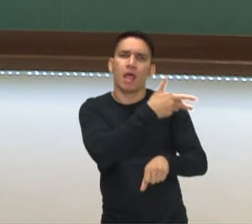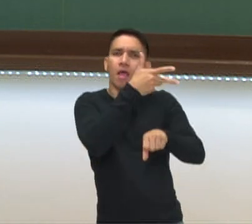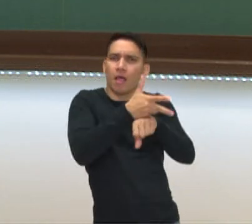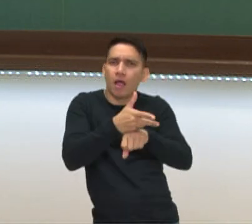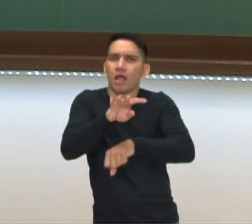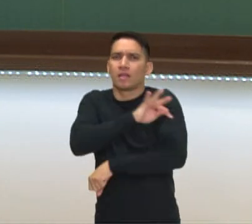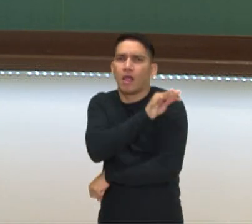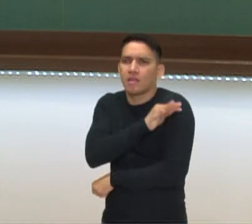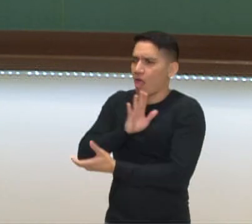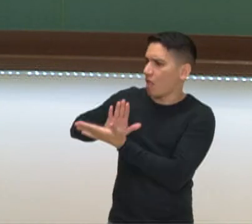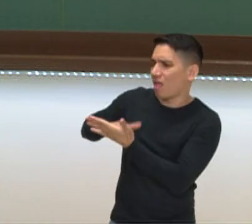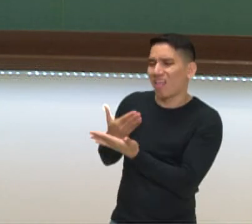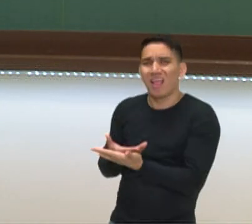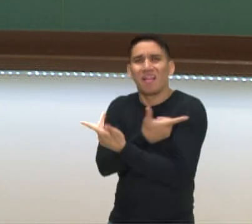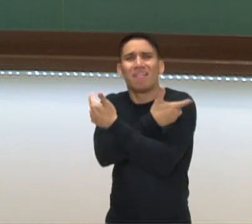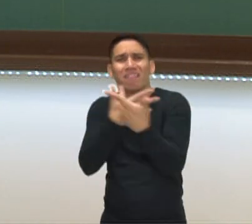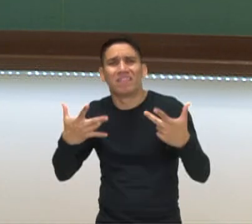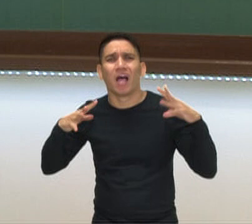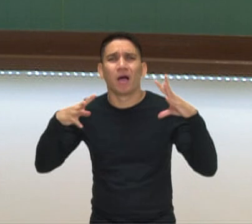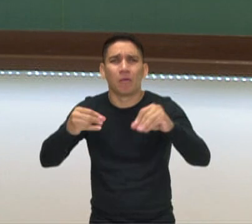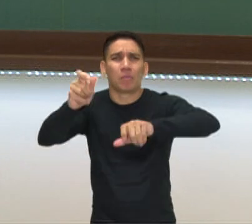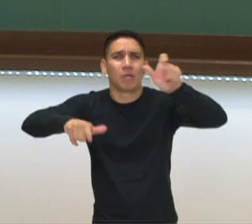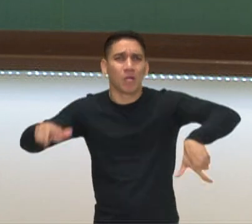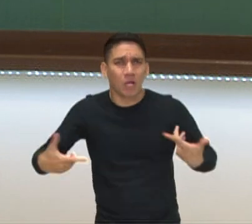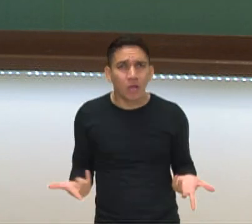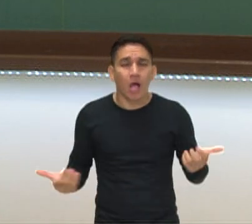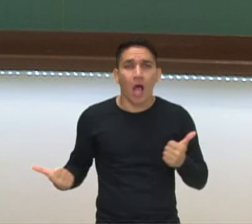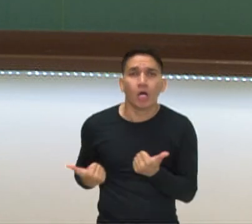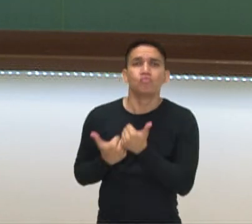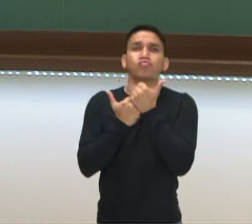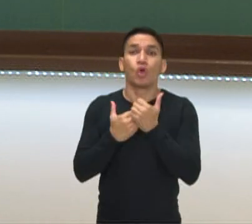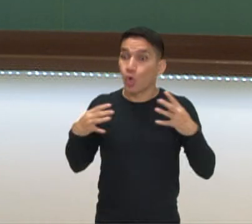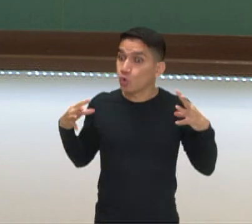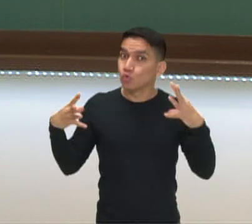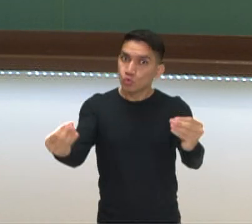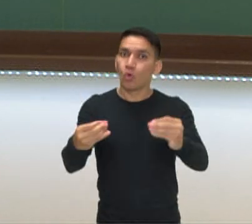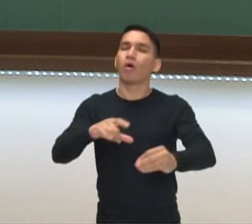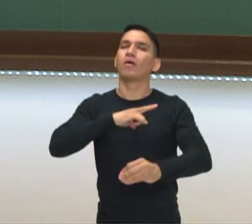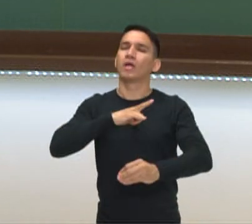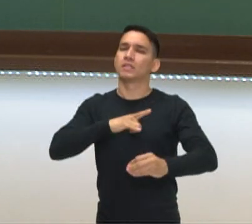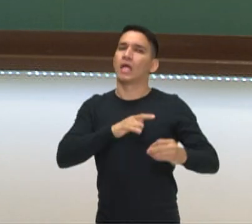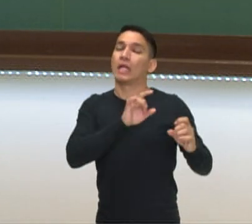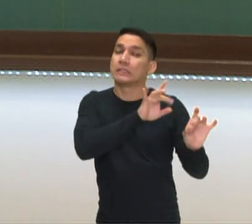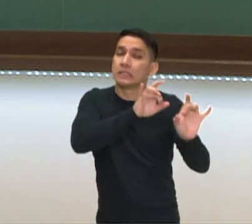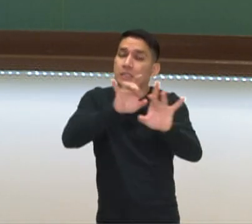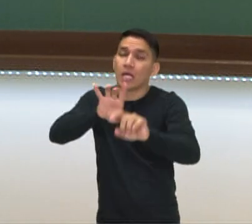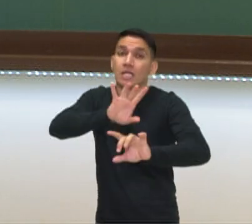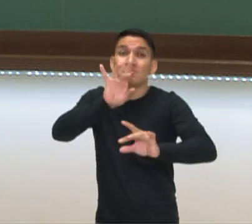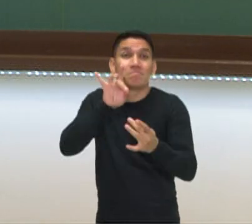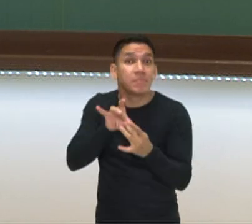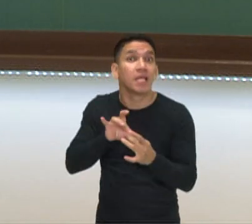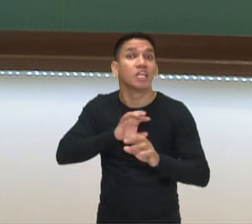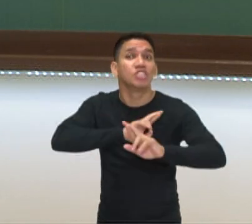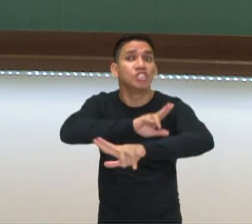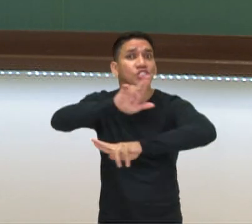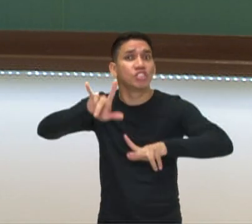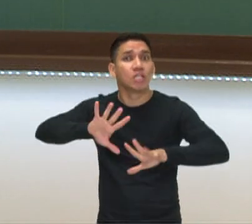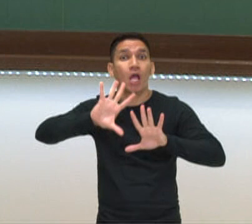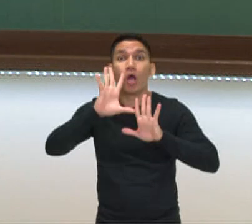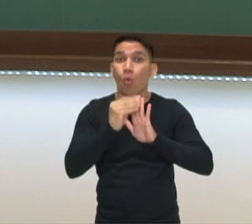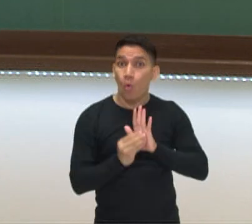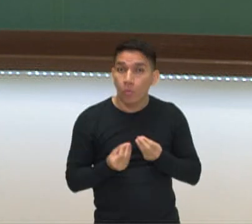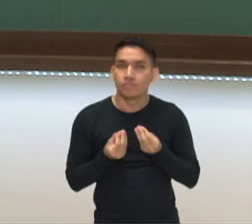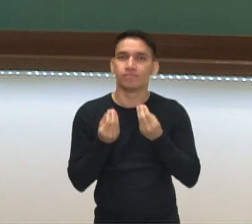de gente, um intérprete de Libras. E aí toda essa galera tem um trabalho completamente diferente para chegar esse conteúdo